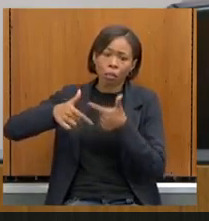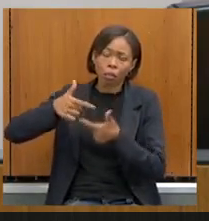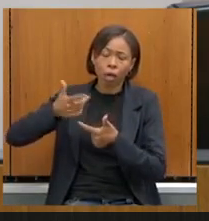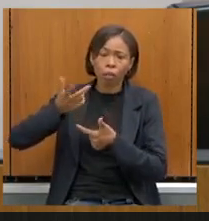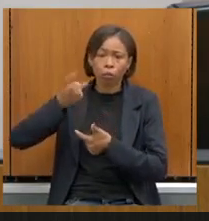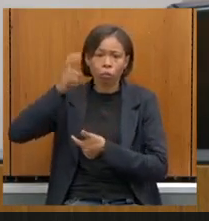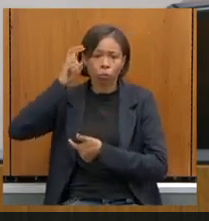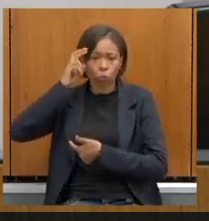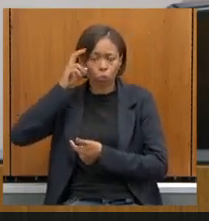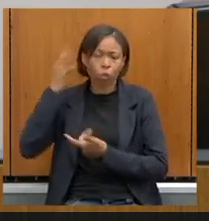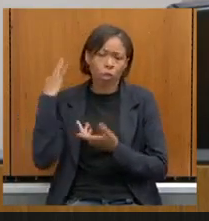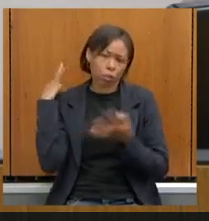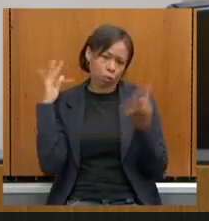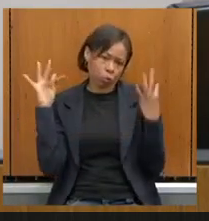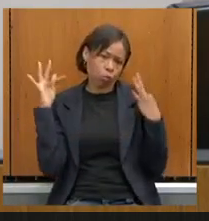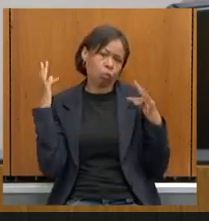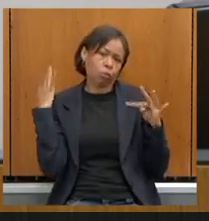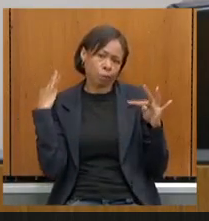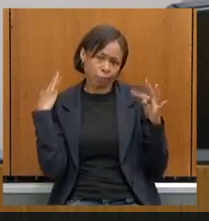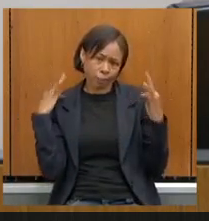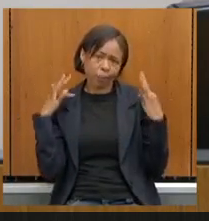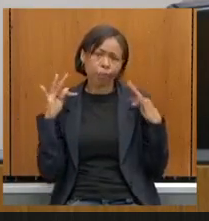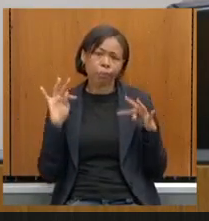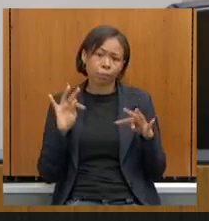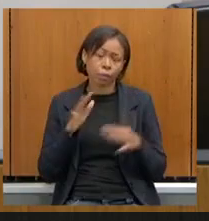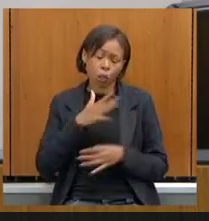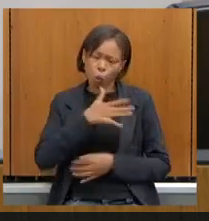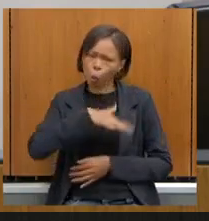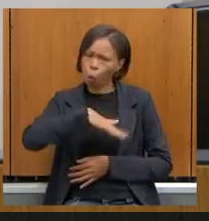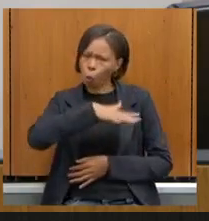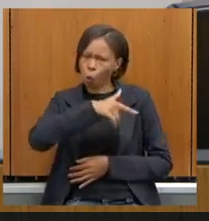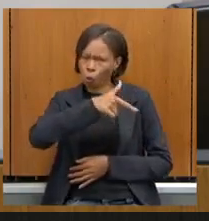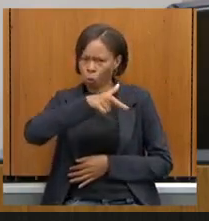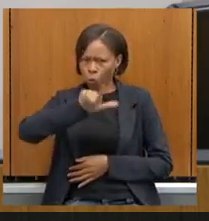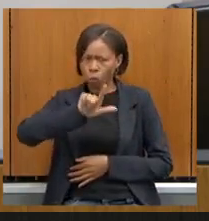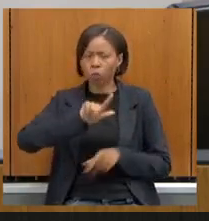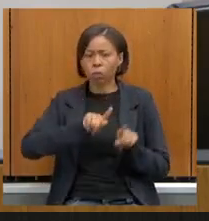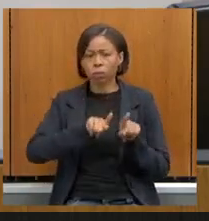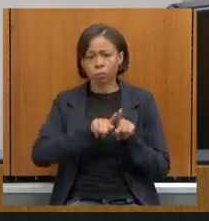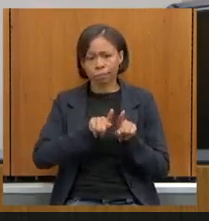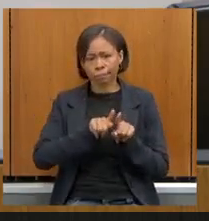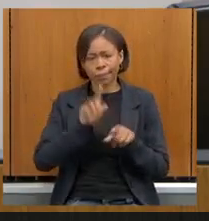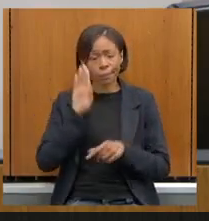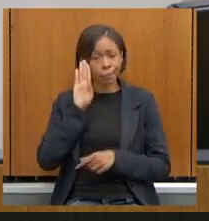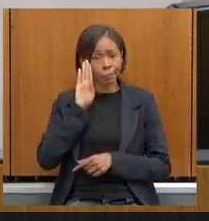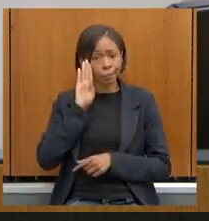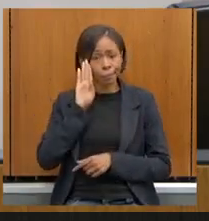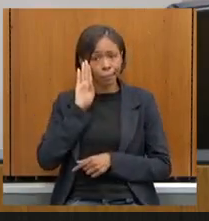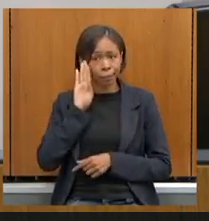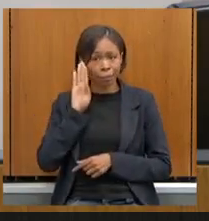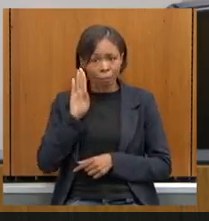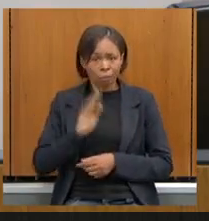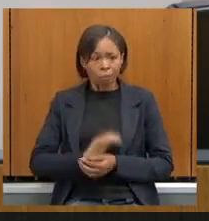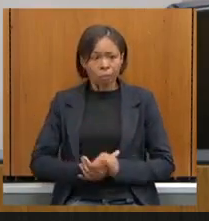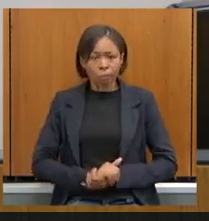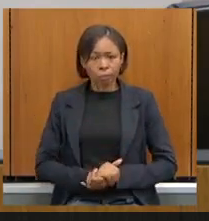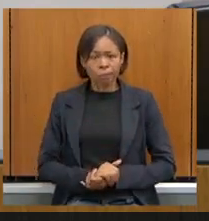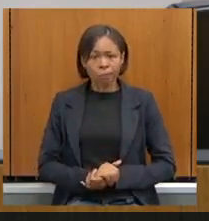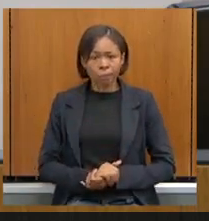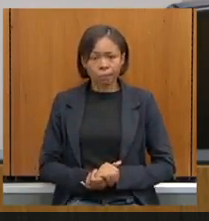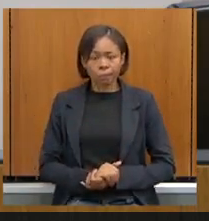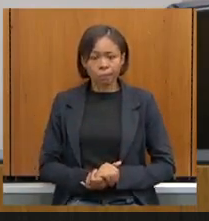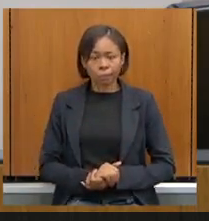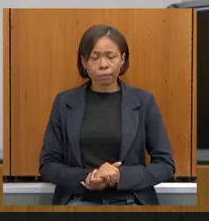de todos os outros segmentos, principalmente aí da economia criativa. Então,